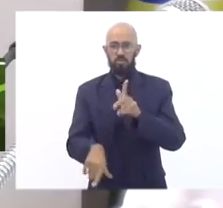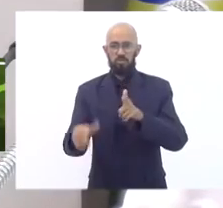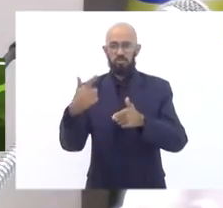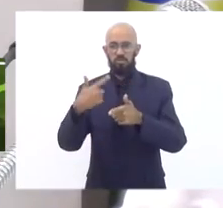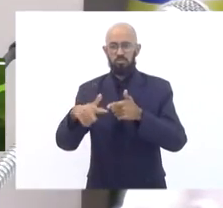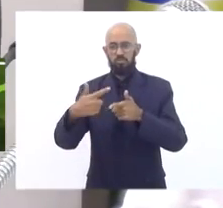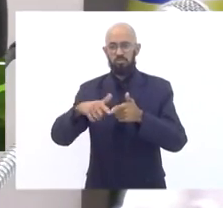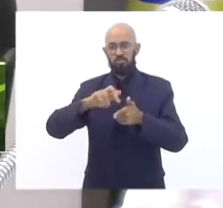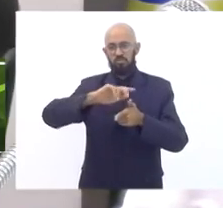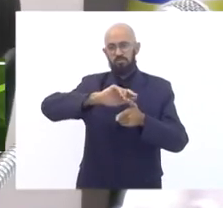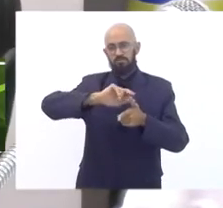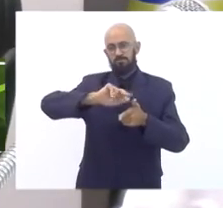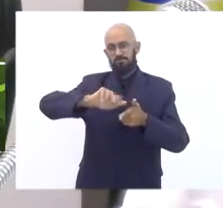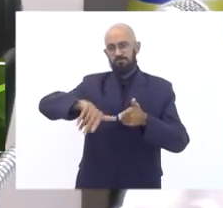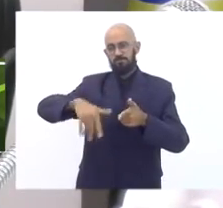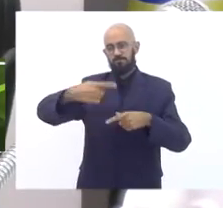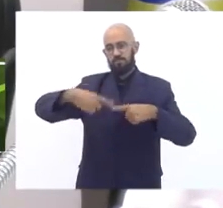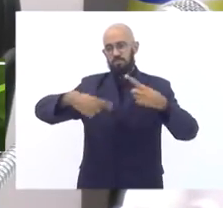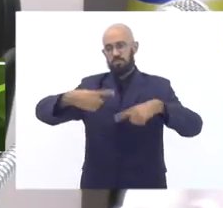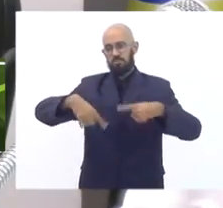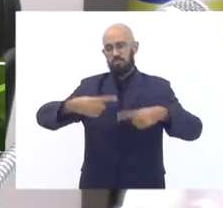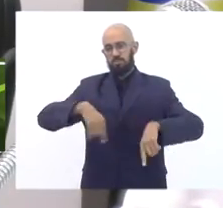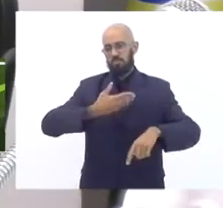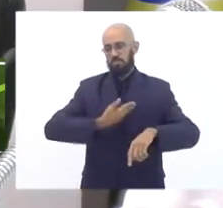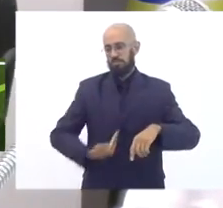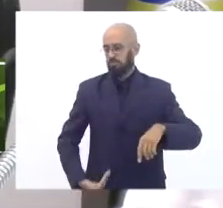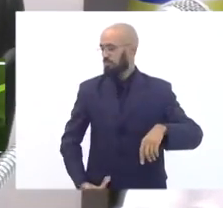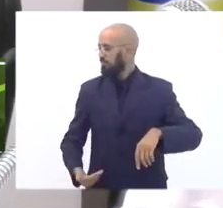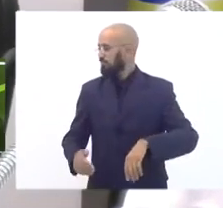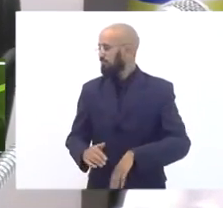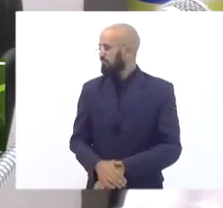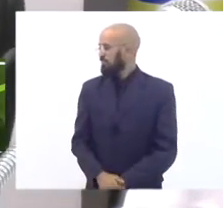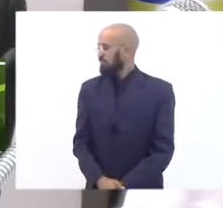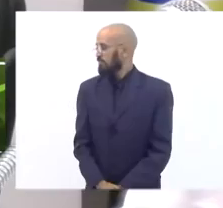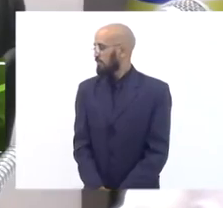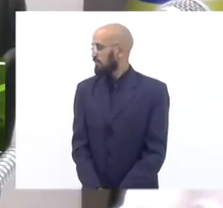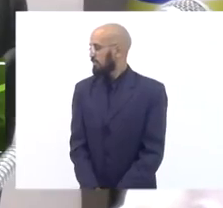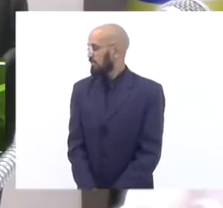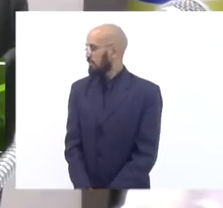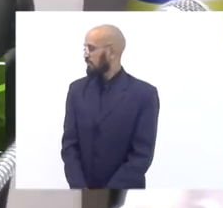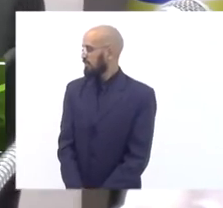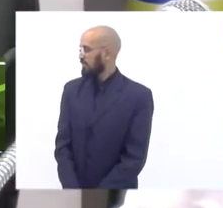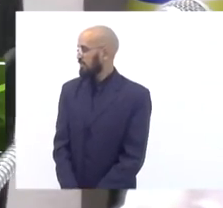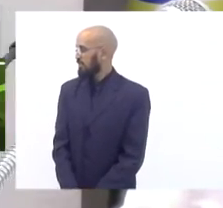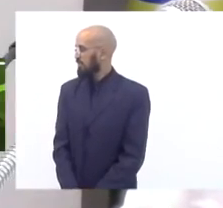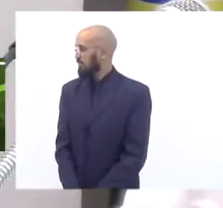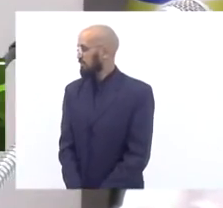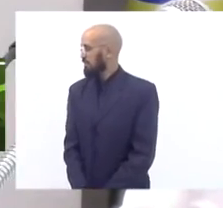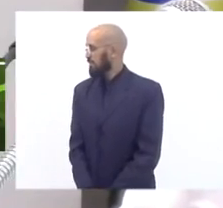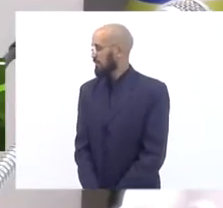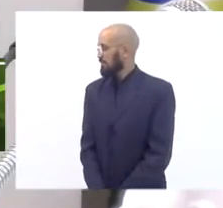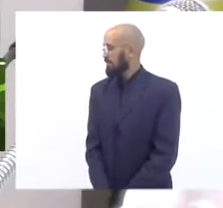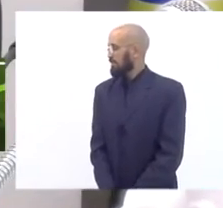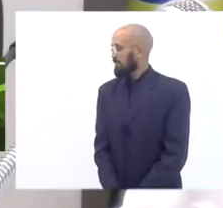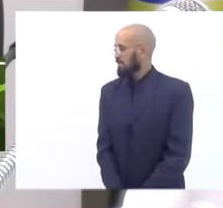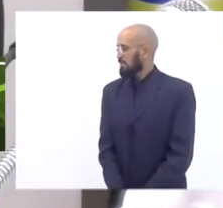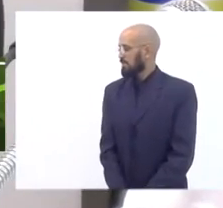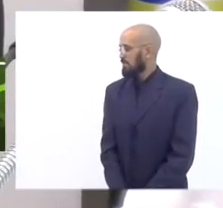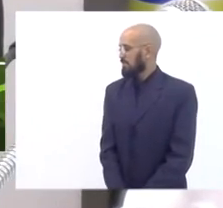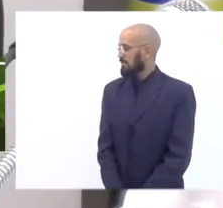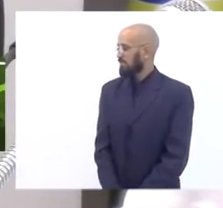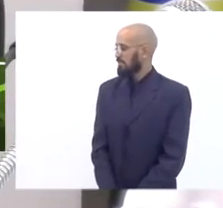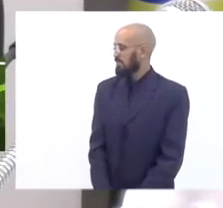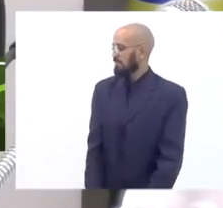os males da política de transporte colocada em prática. E ninguém toma providência? Tem alguma coisa de errado nisso